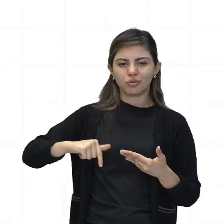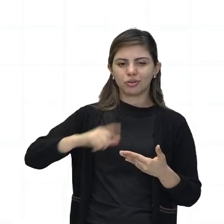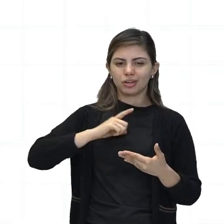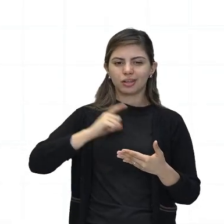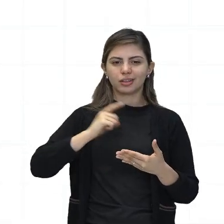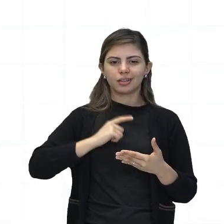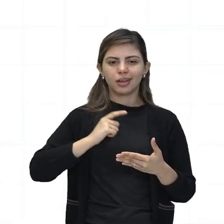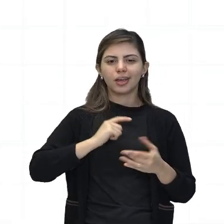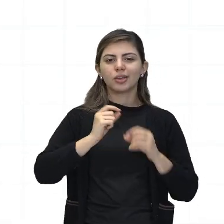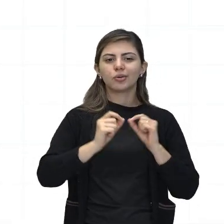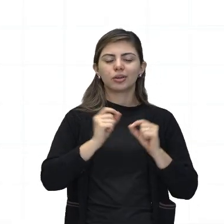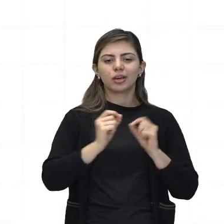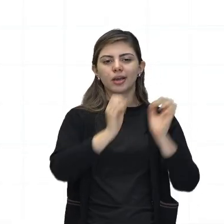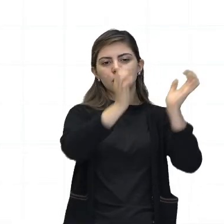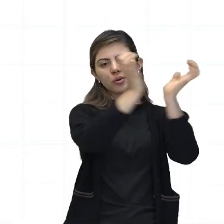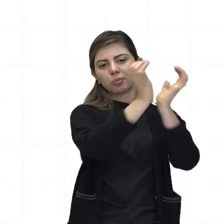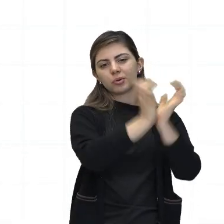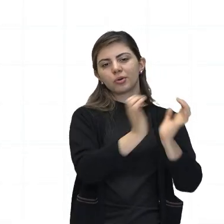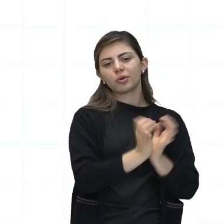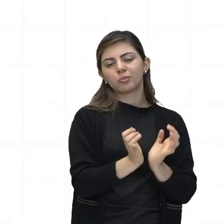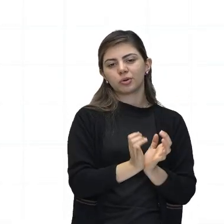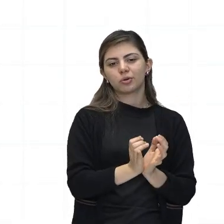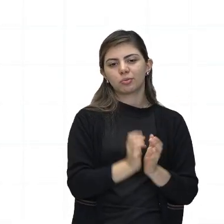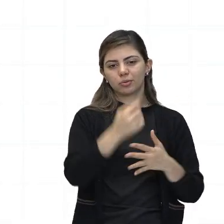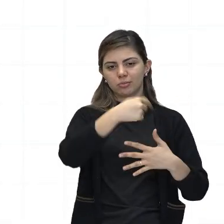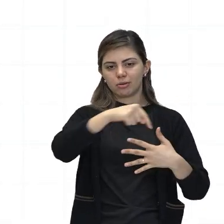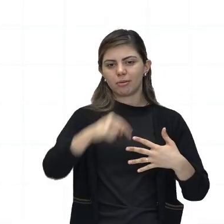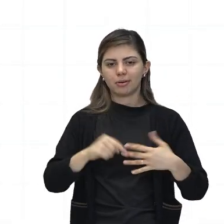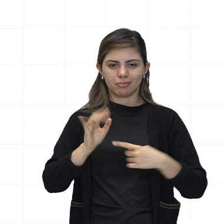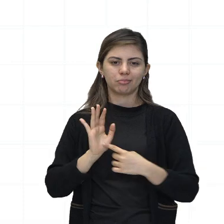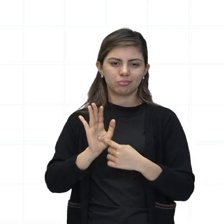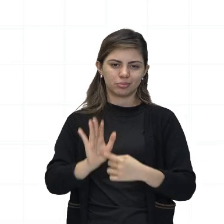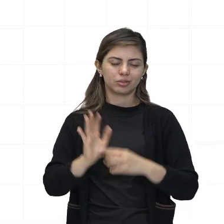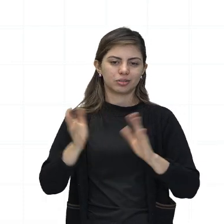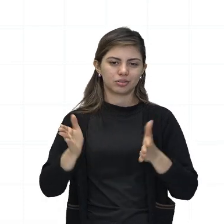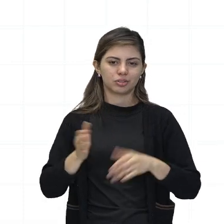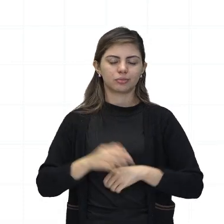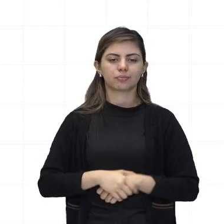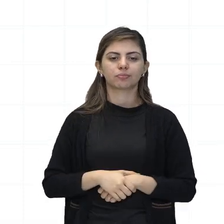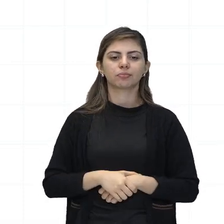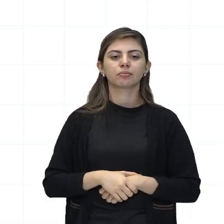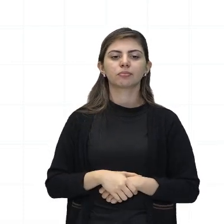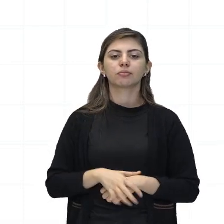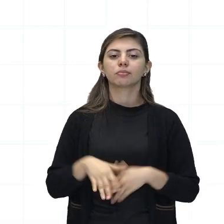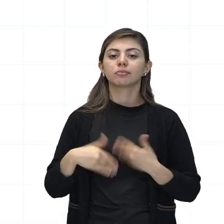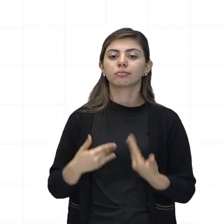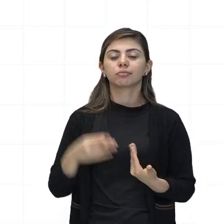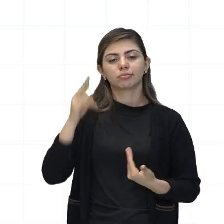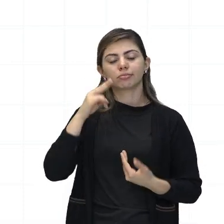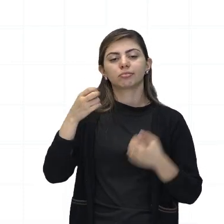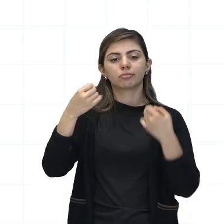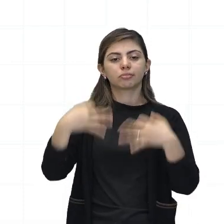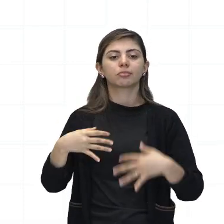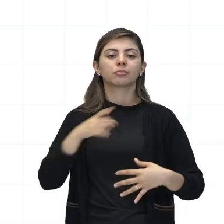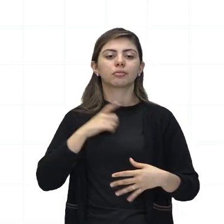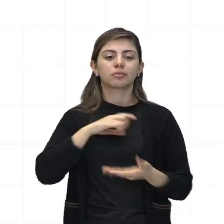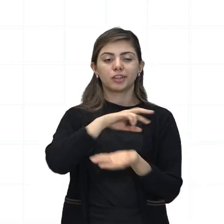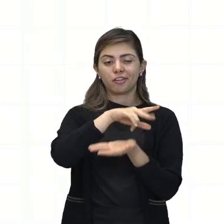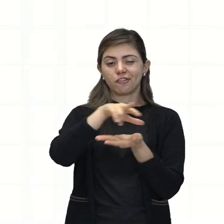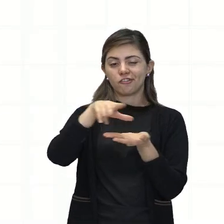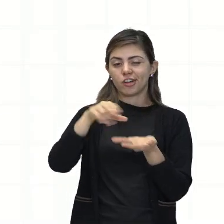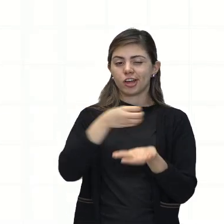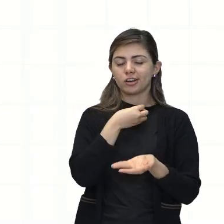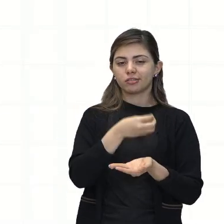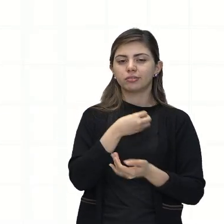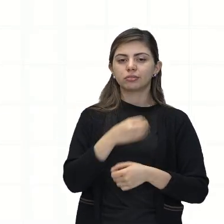essas categorias taxonômicas, que eu já apresentei e que antes eu comentei quanto à diversidade.